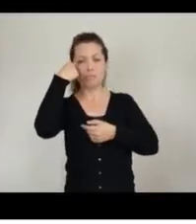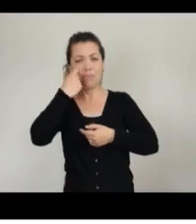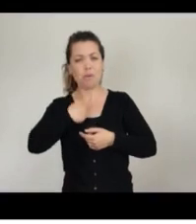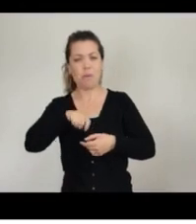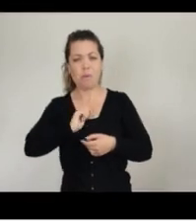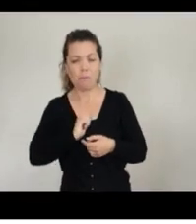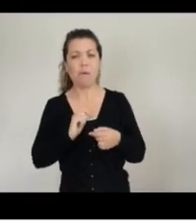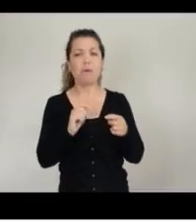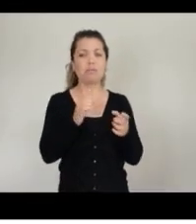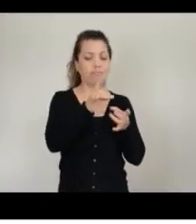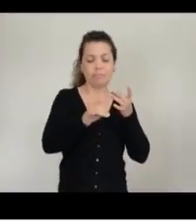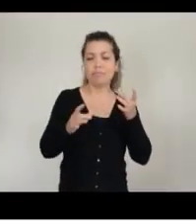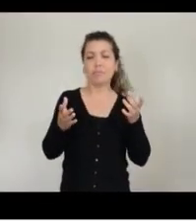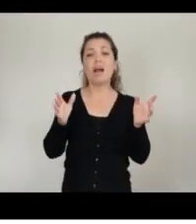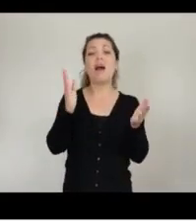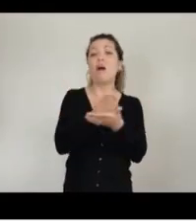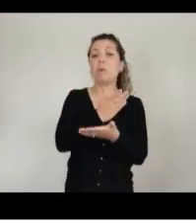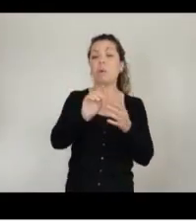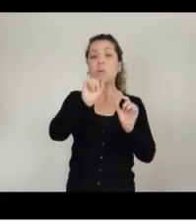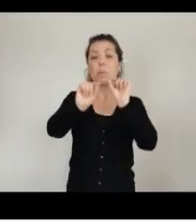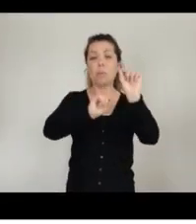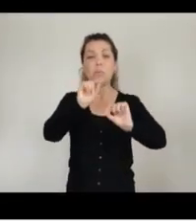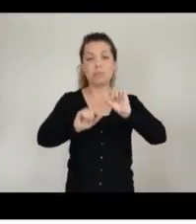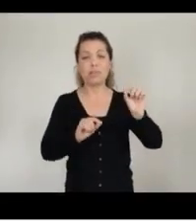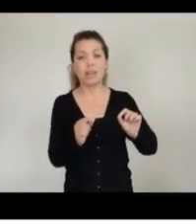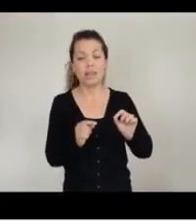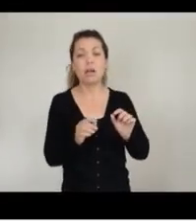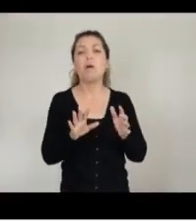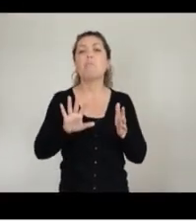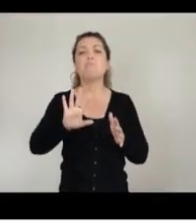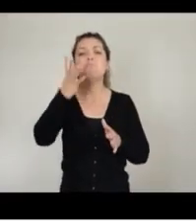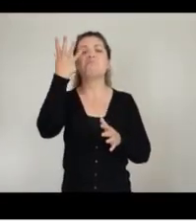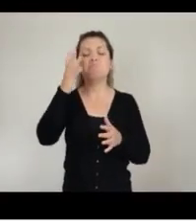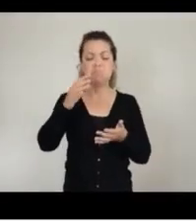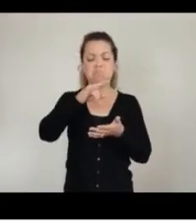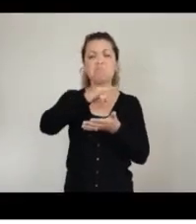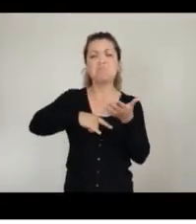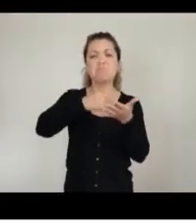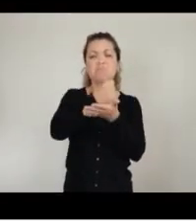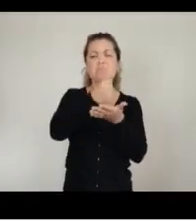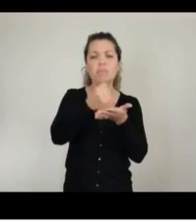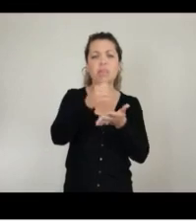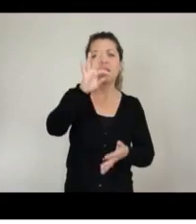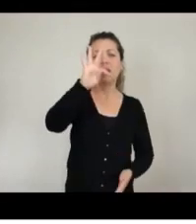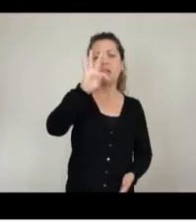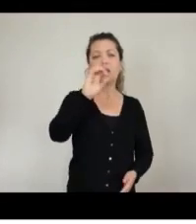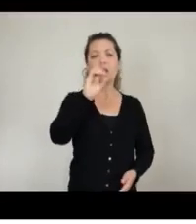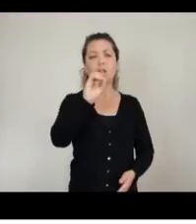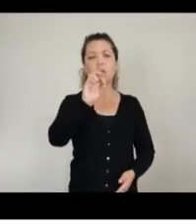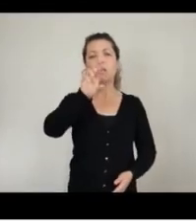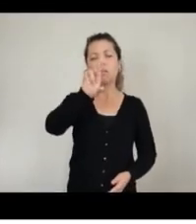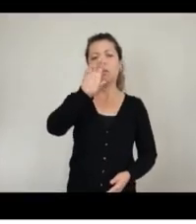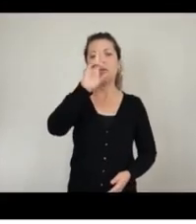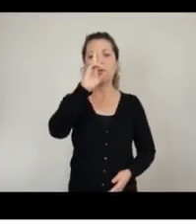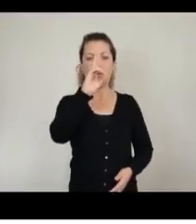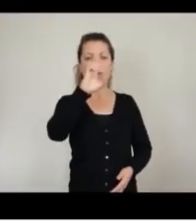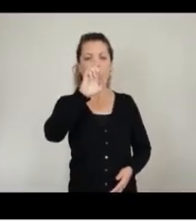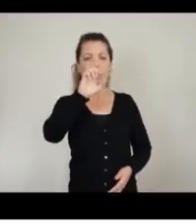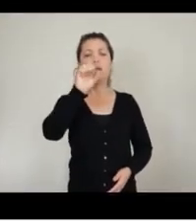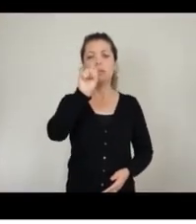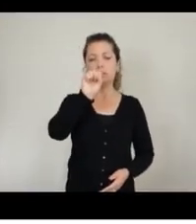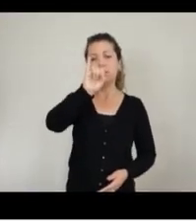de Iguape. Ernesto Jung, autor de diversos textos sobre Iguape, relaciona a história da cidade aos